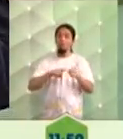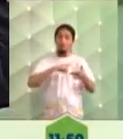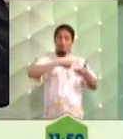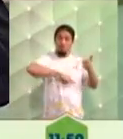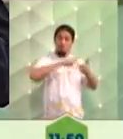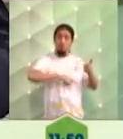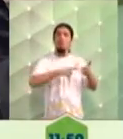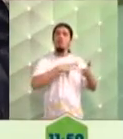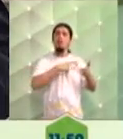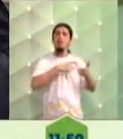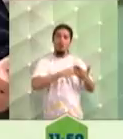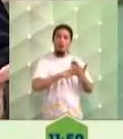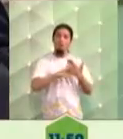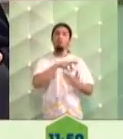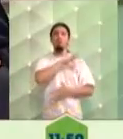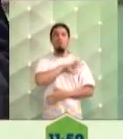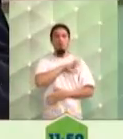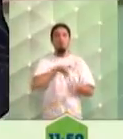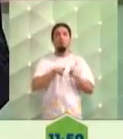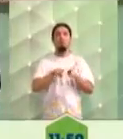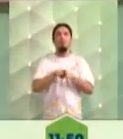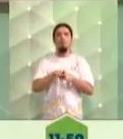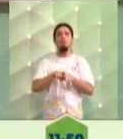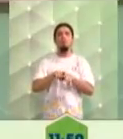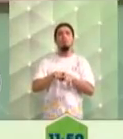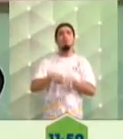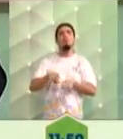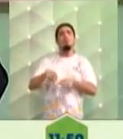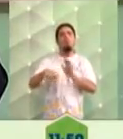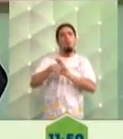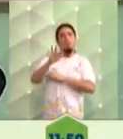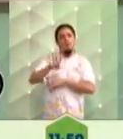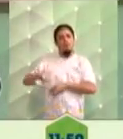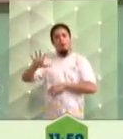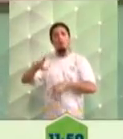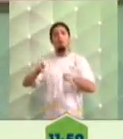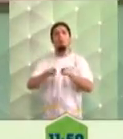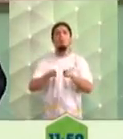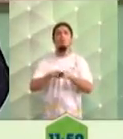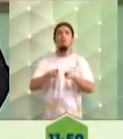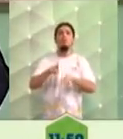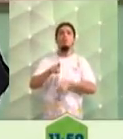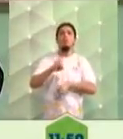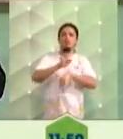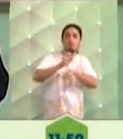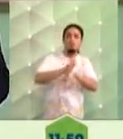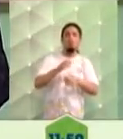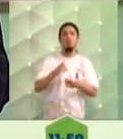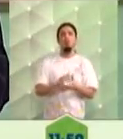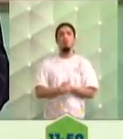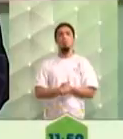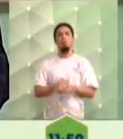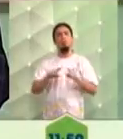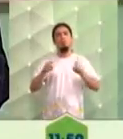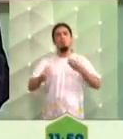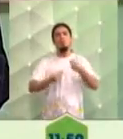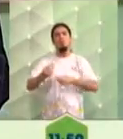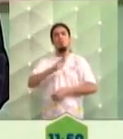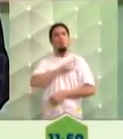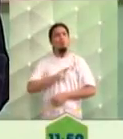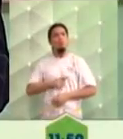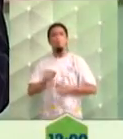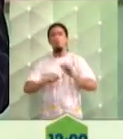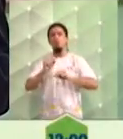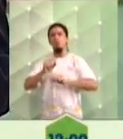servidores públicos estaduais, federais, municipais, e o que tem a ver o servidor público municipal? Tem tudo a ver, porque 25% do